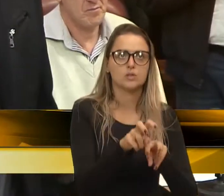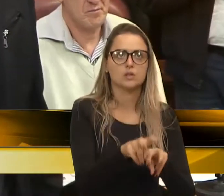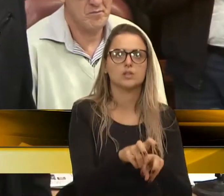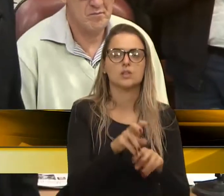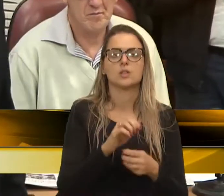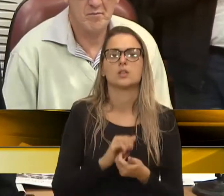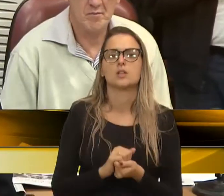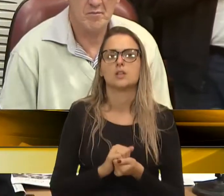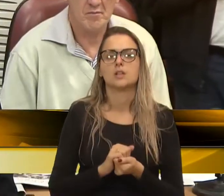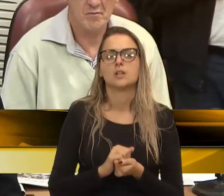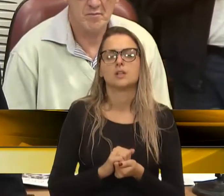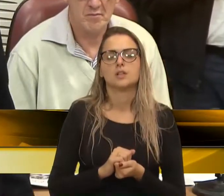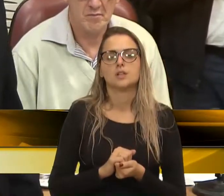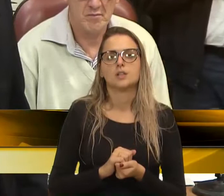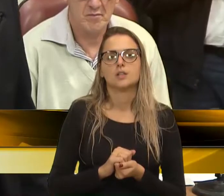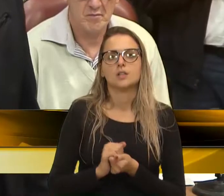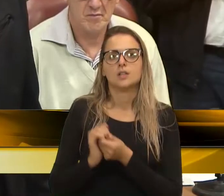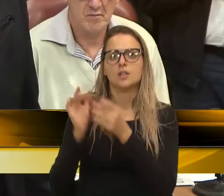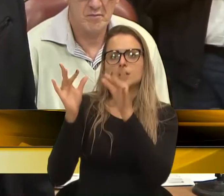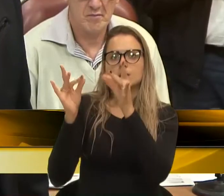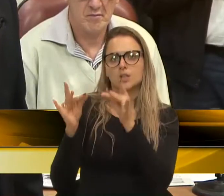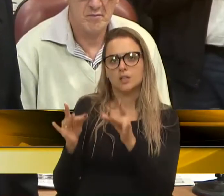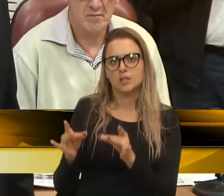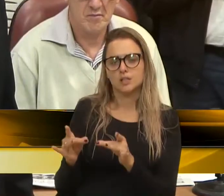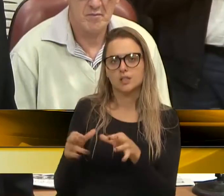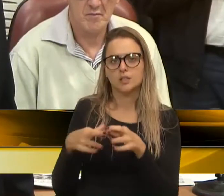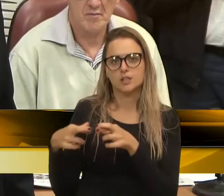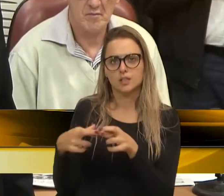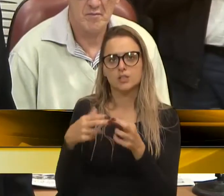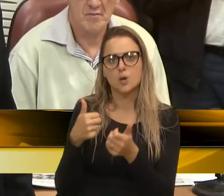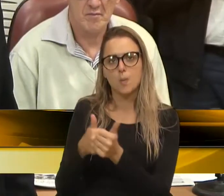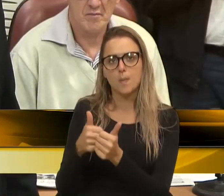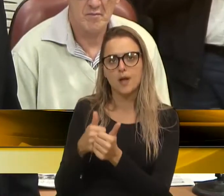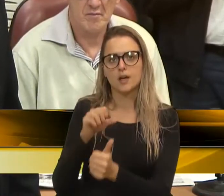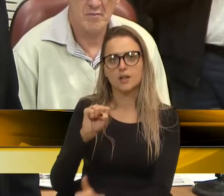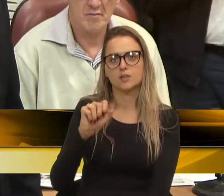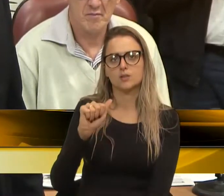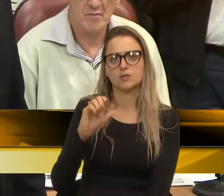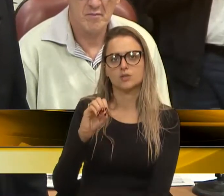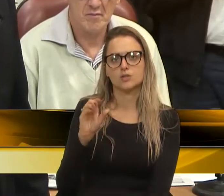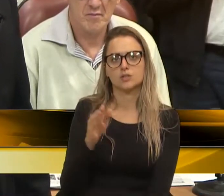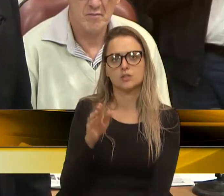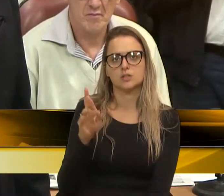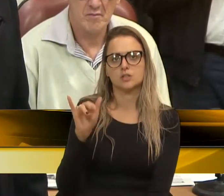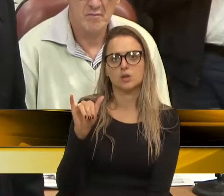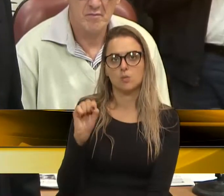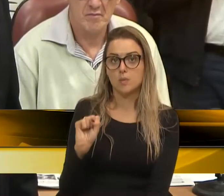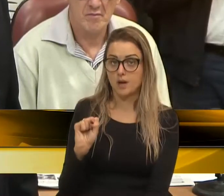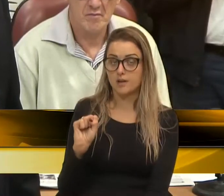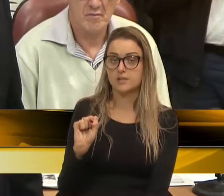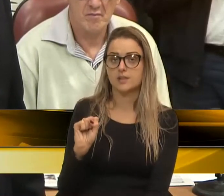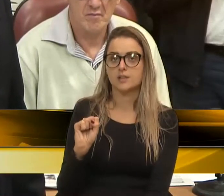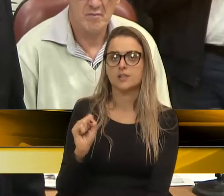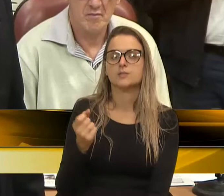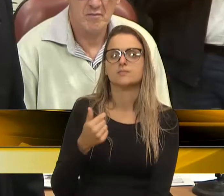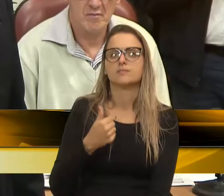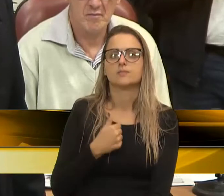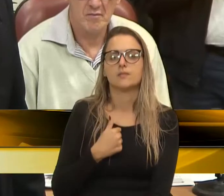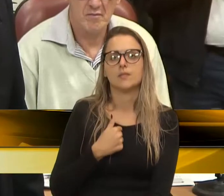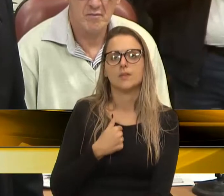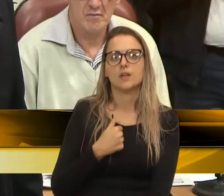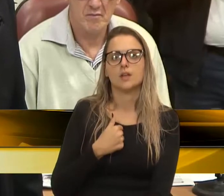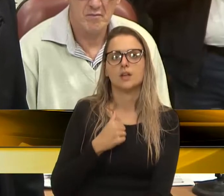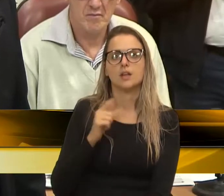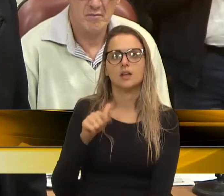aí pontual de Bevilacqua, aí aquela região, seria uma questão onde que uniria praticamente a questão